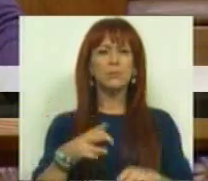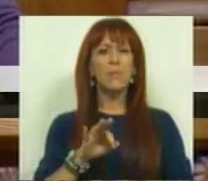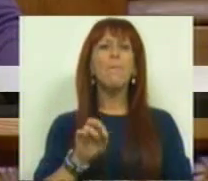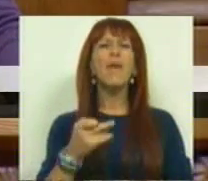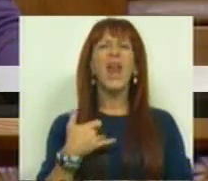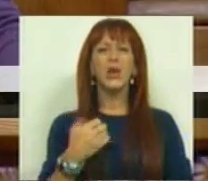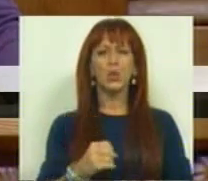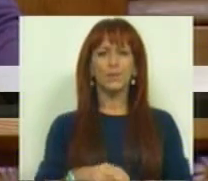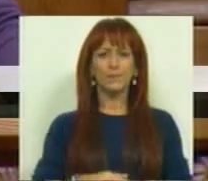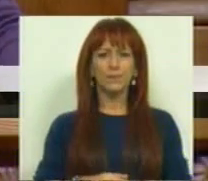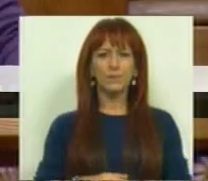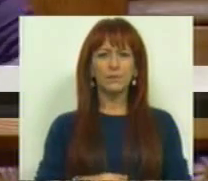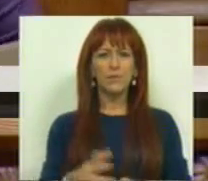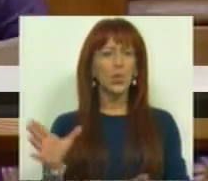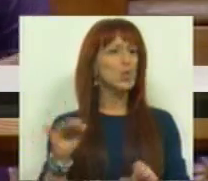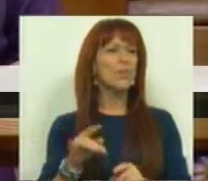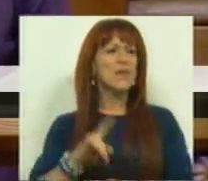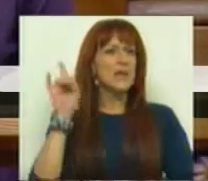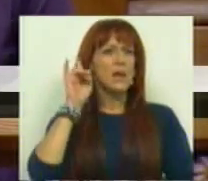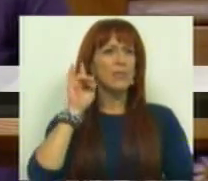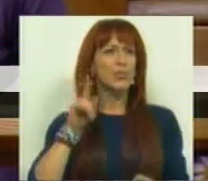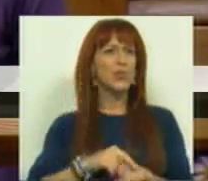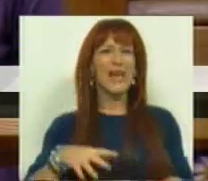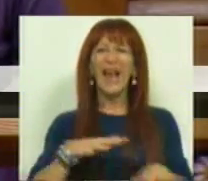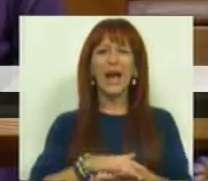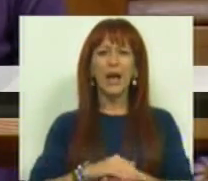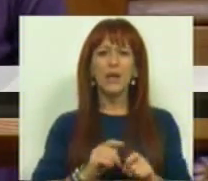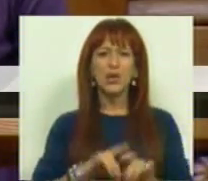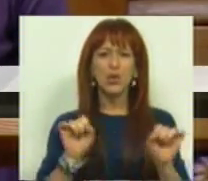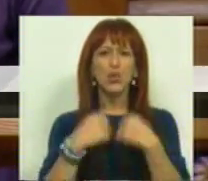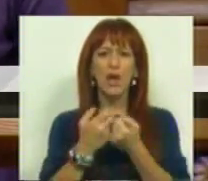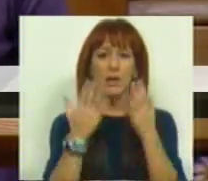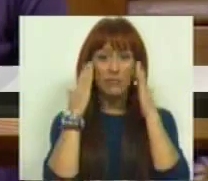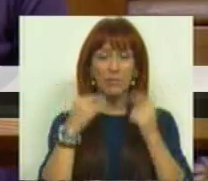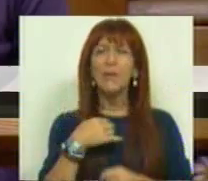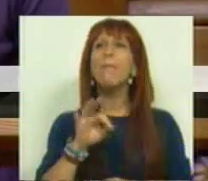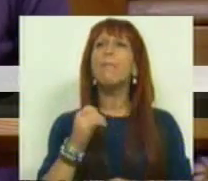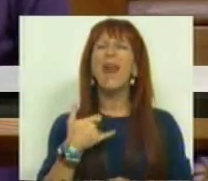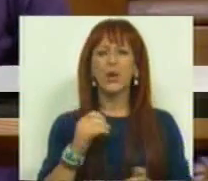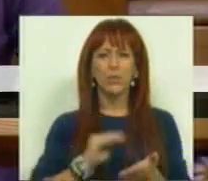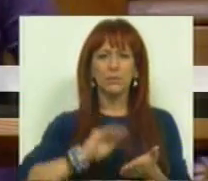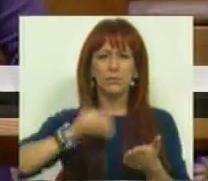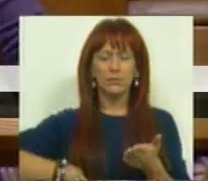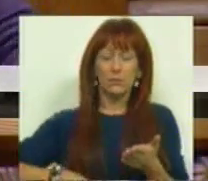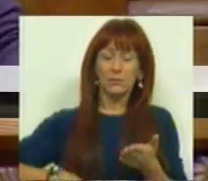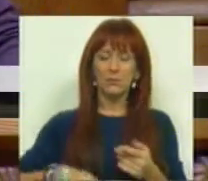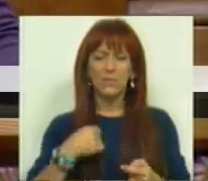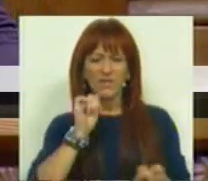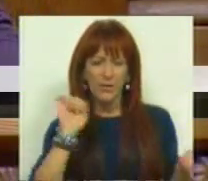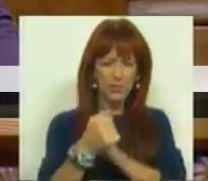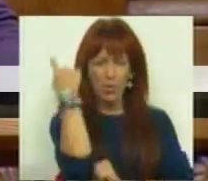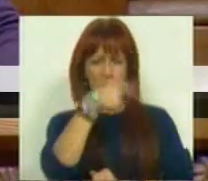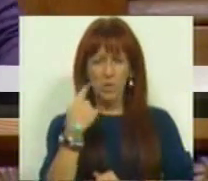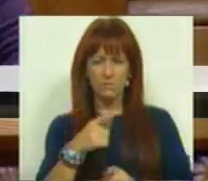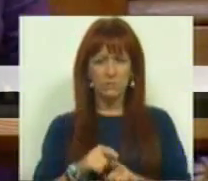Pedro numa das mais importantes redes sociais. Falemos então dessa